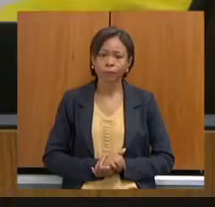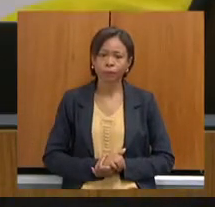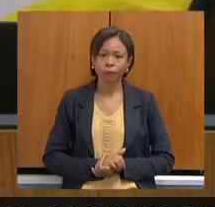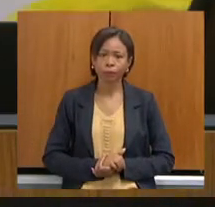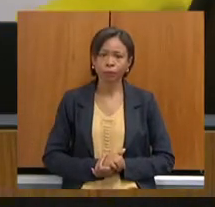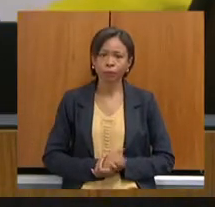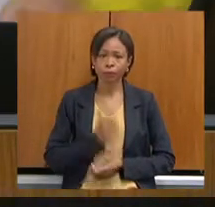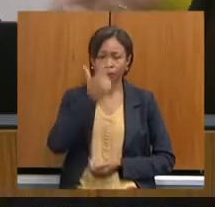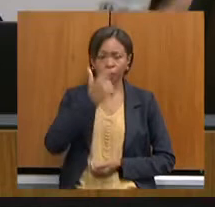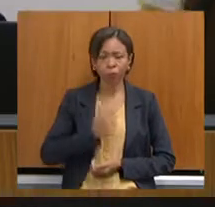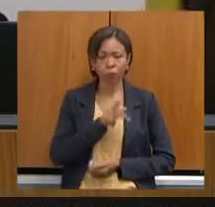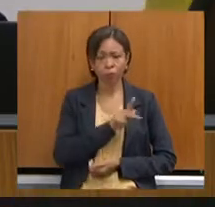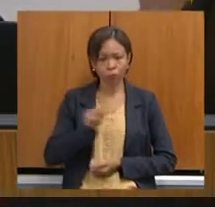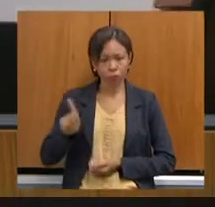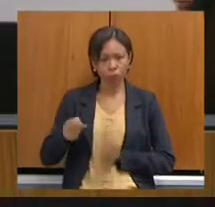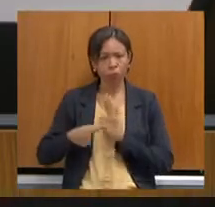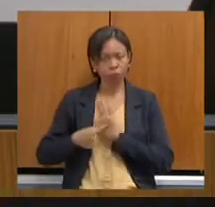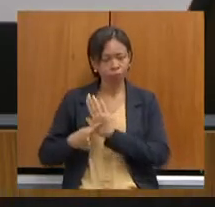e agradece